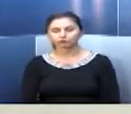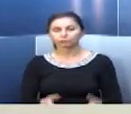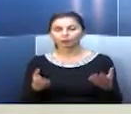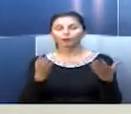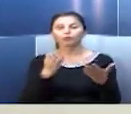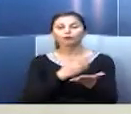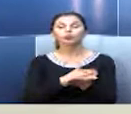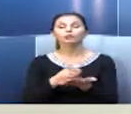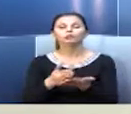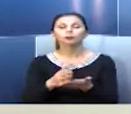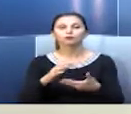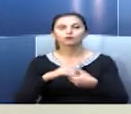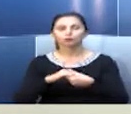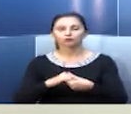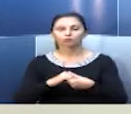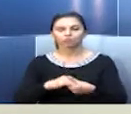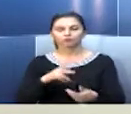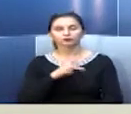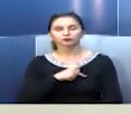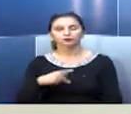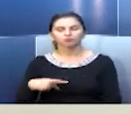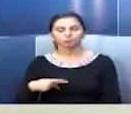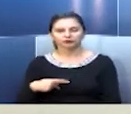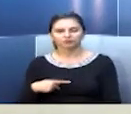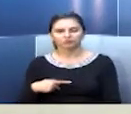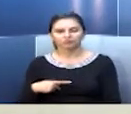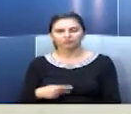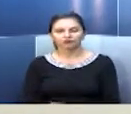quero inicialmente cumprimentar o senhor presidente,